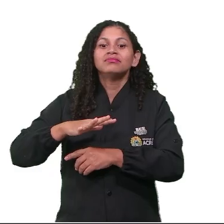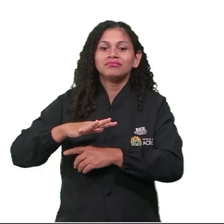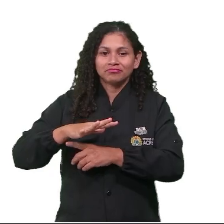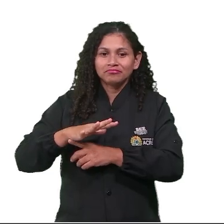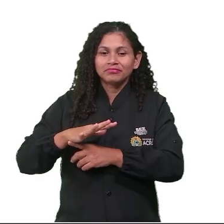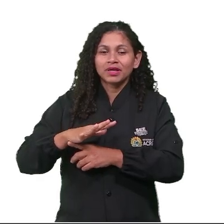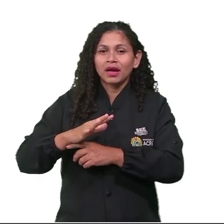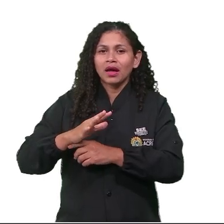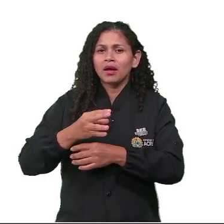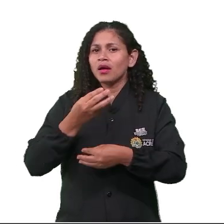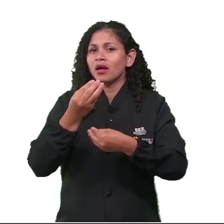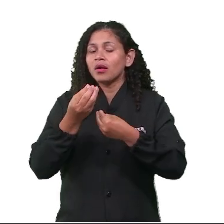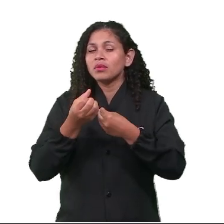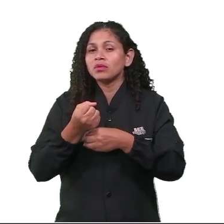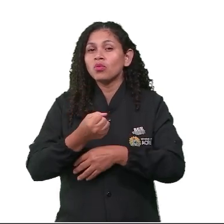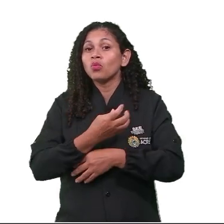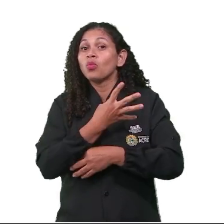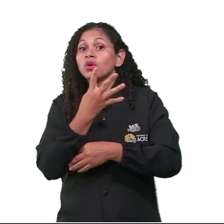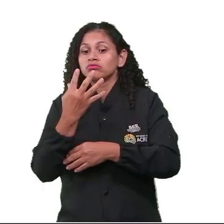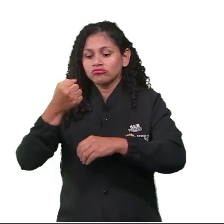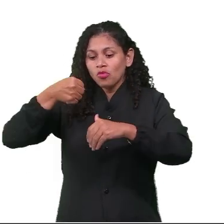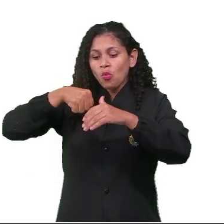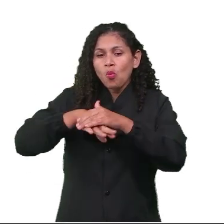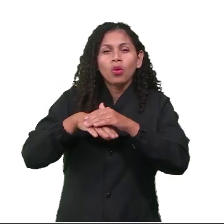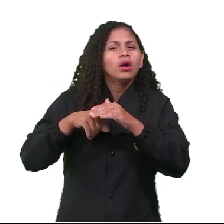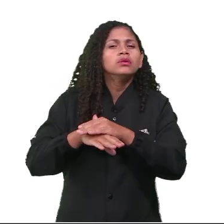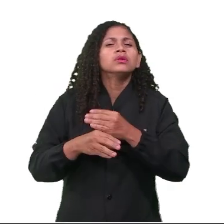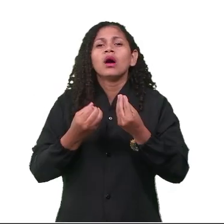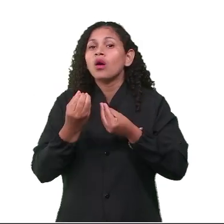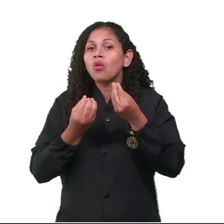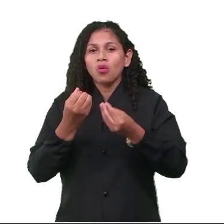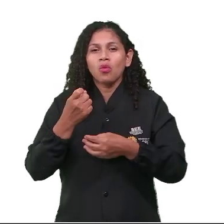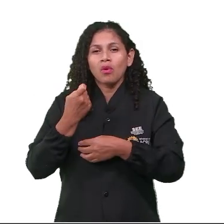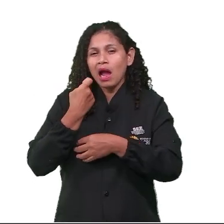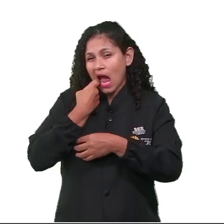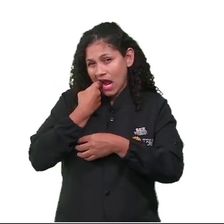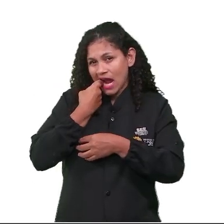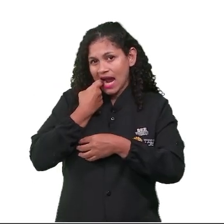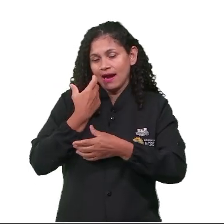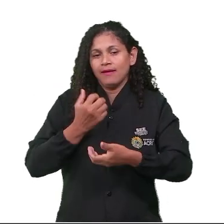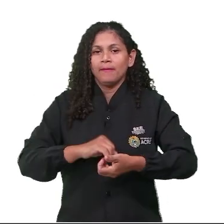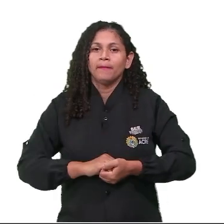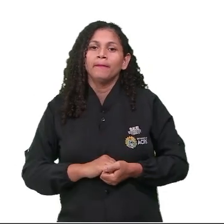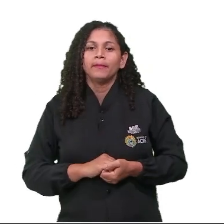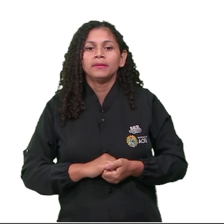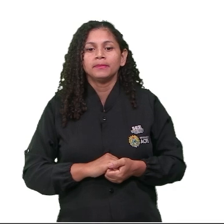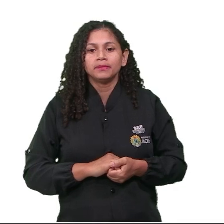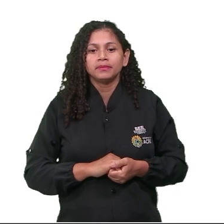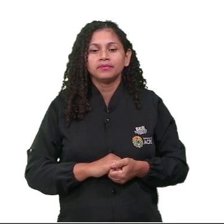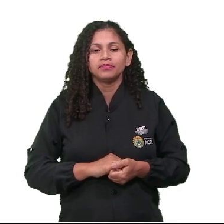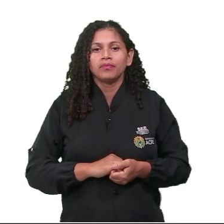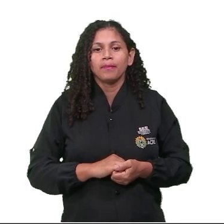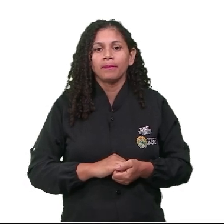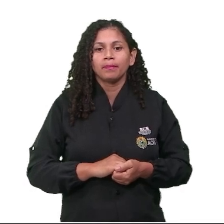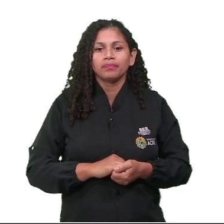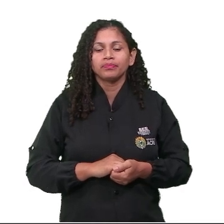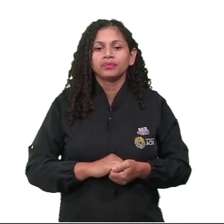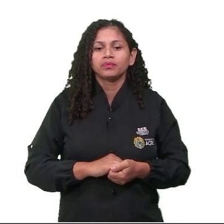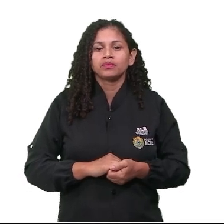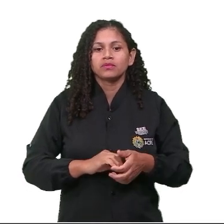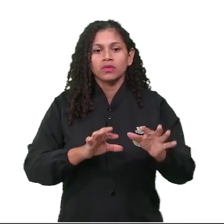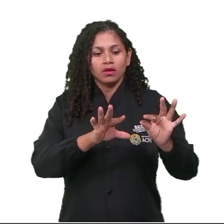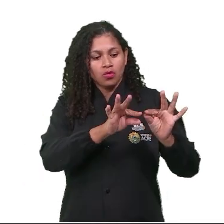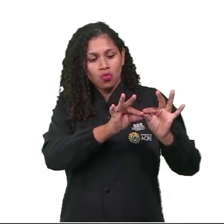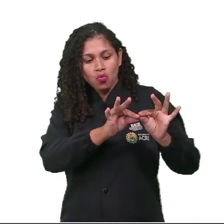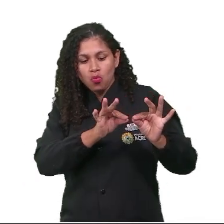né? Qual que é o volume deste galpão aí, né? Deste depósito. A questão disse que o comprimento é